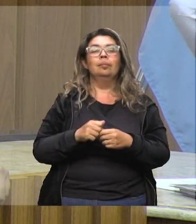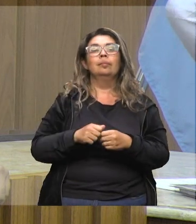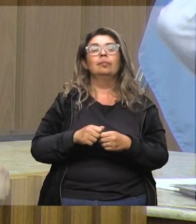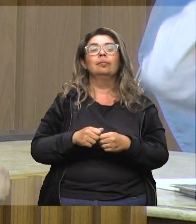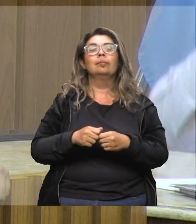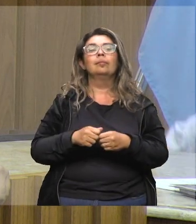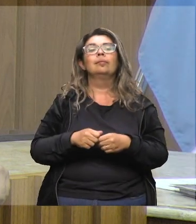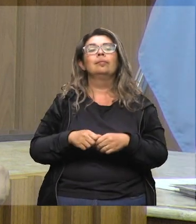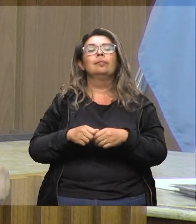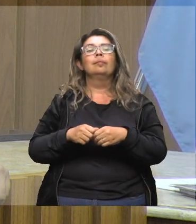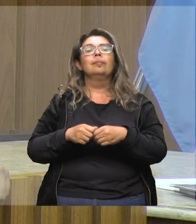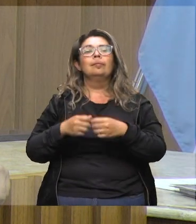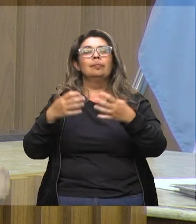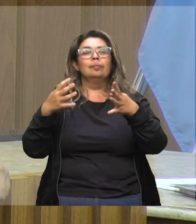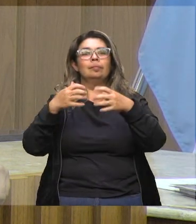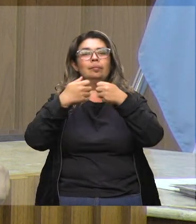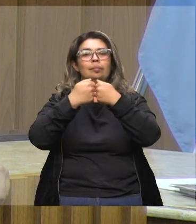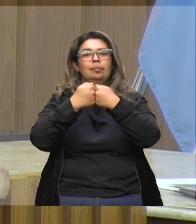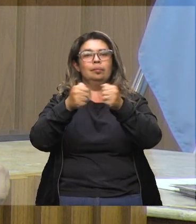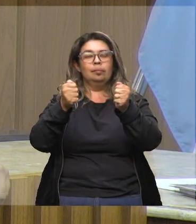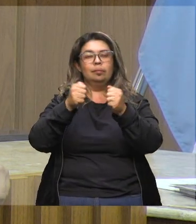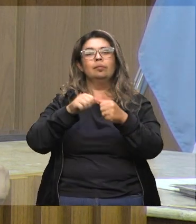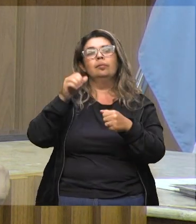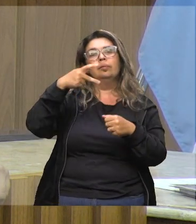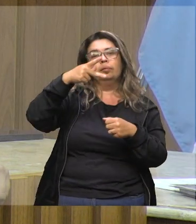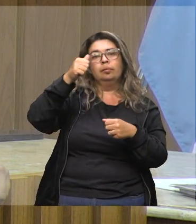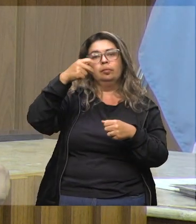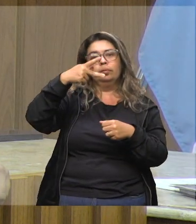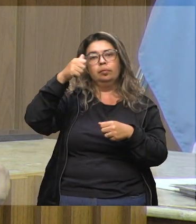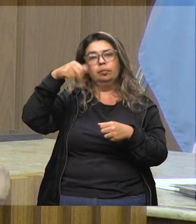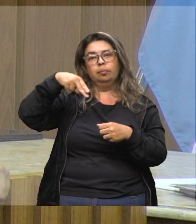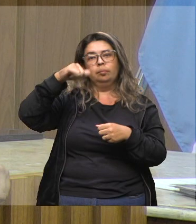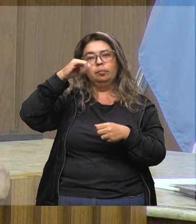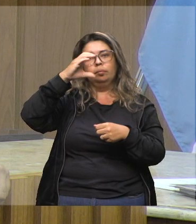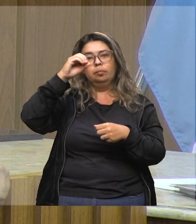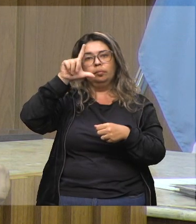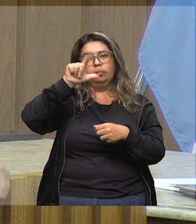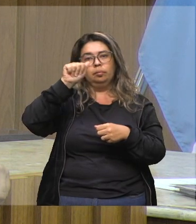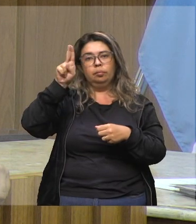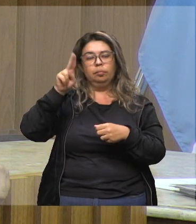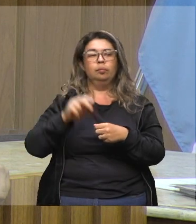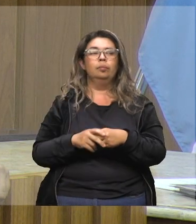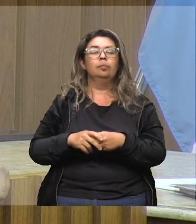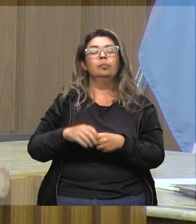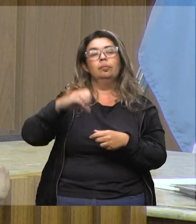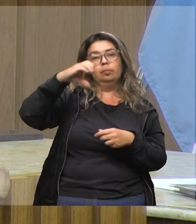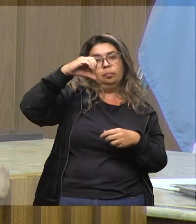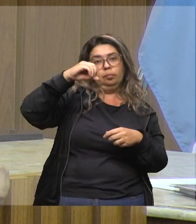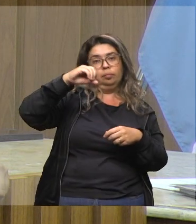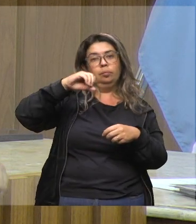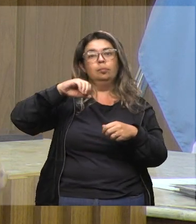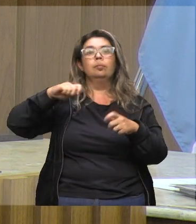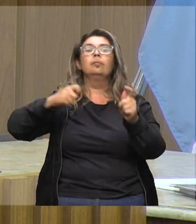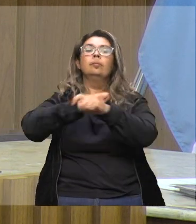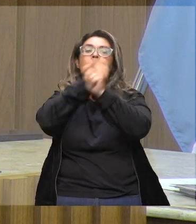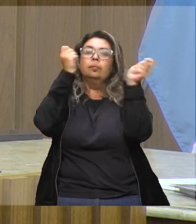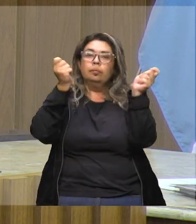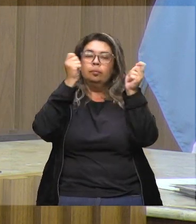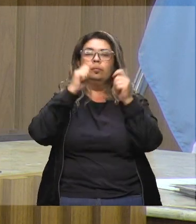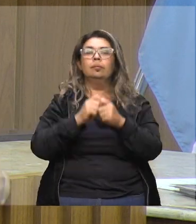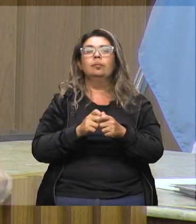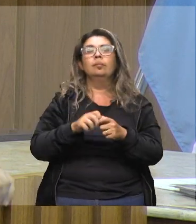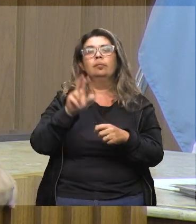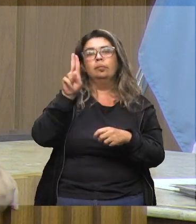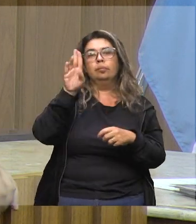Nicolau, poderá ser agendado via WhatsApp, tá bom? É, será das 9 da manhã às 16 horas na UBS da